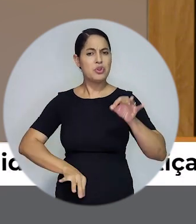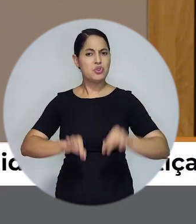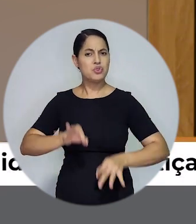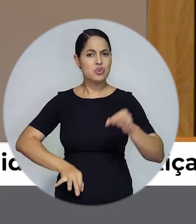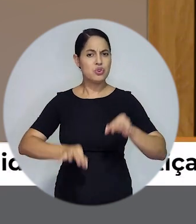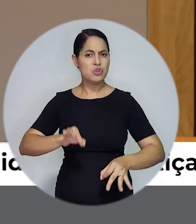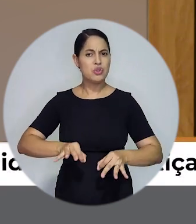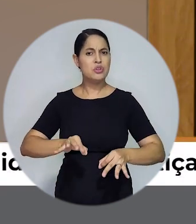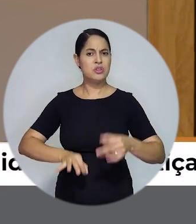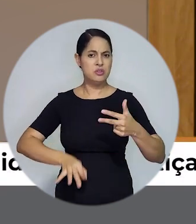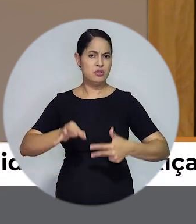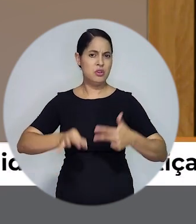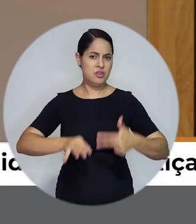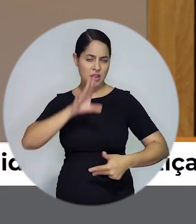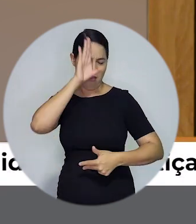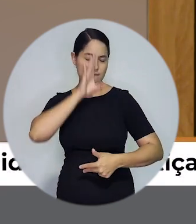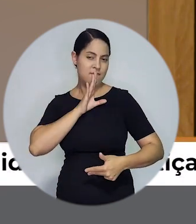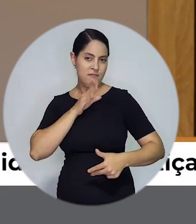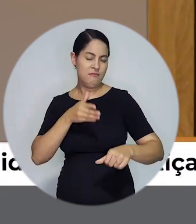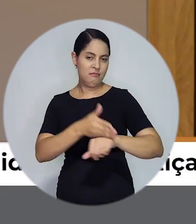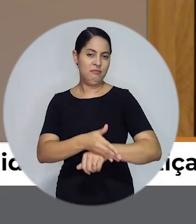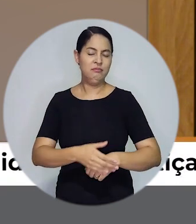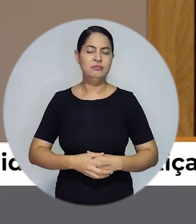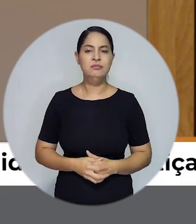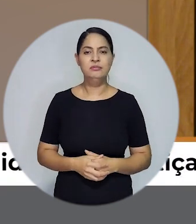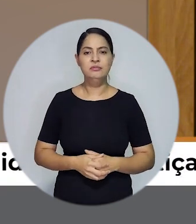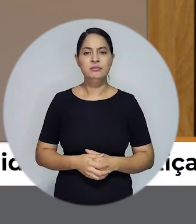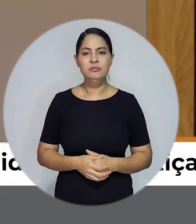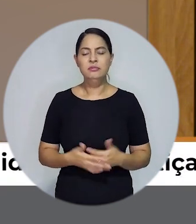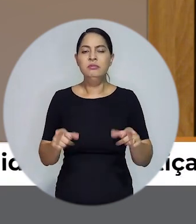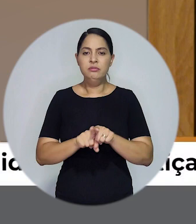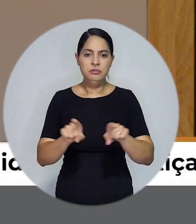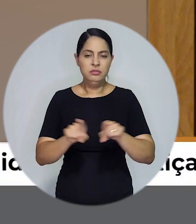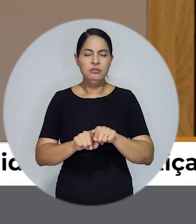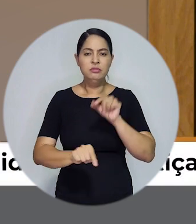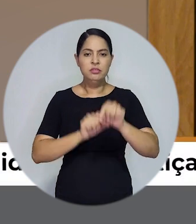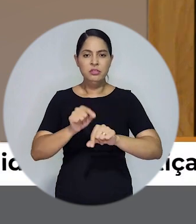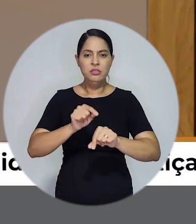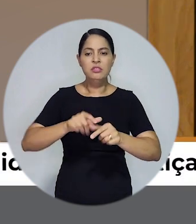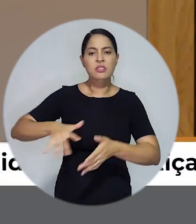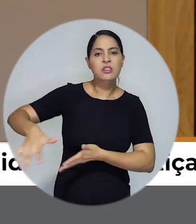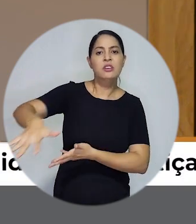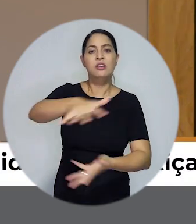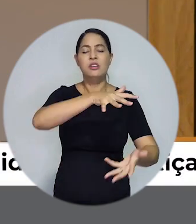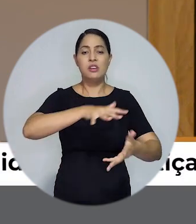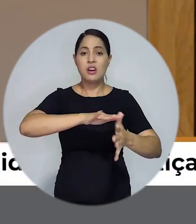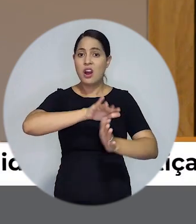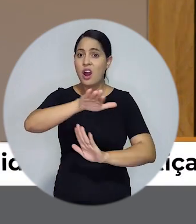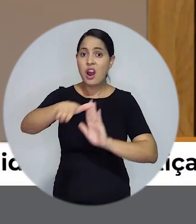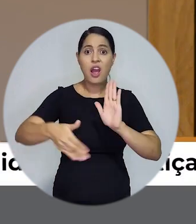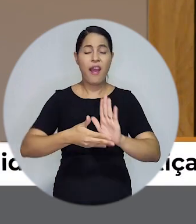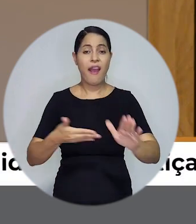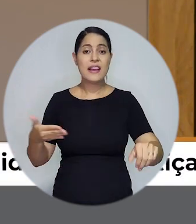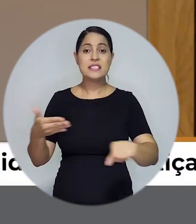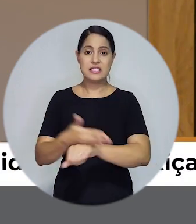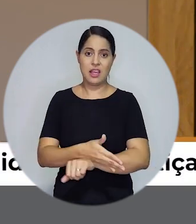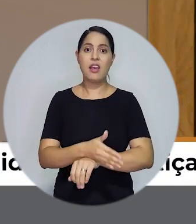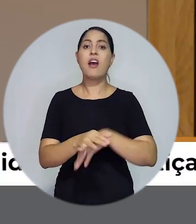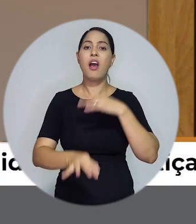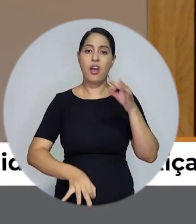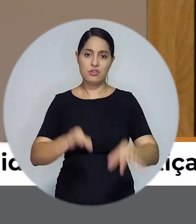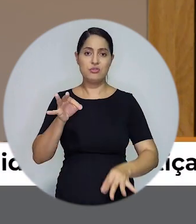moderna de assistência judiciária gratuita, é o mandamento constitucional, o acesso universal e